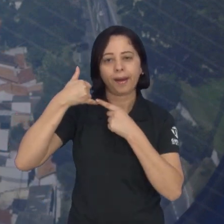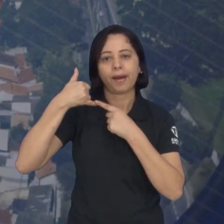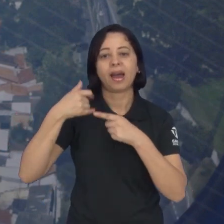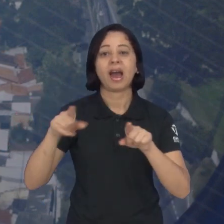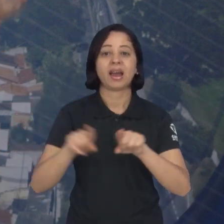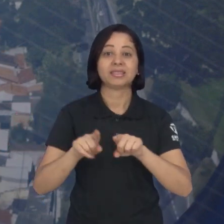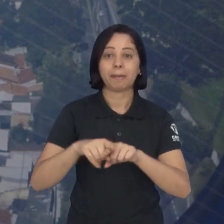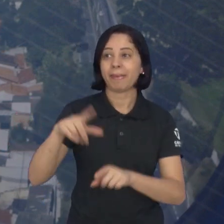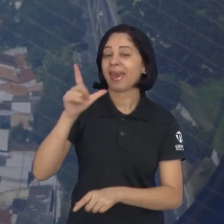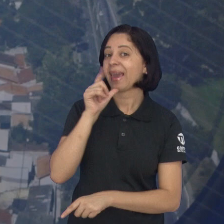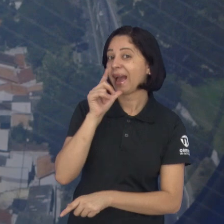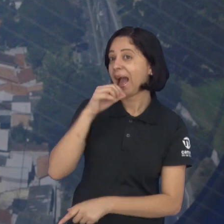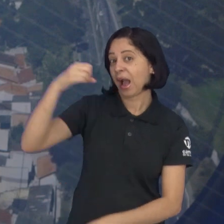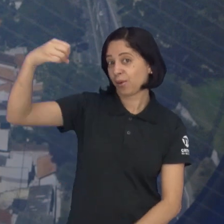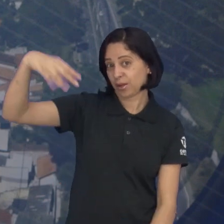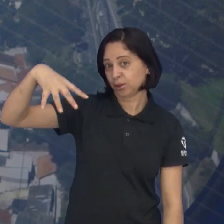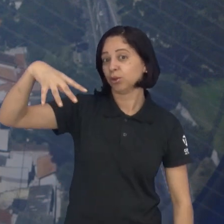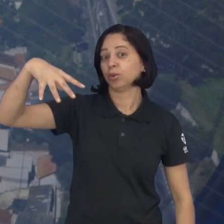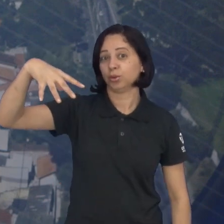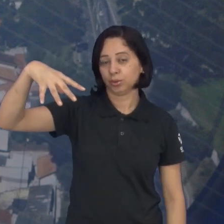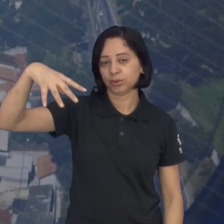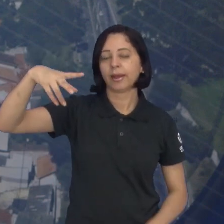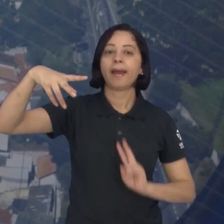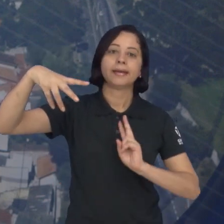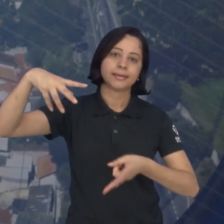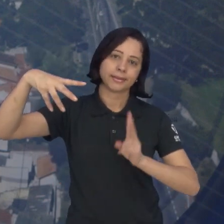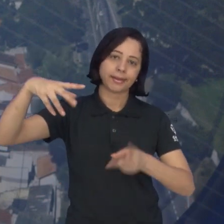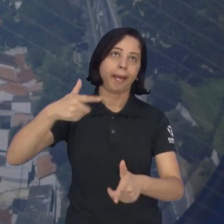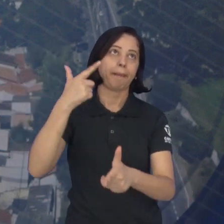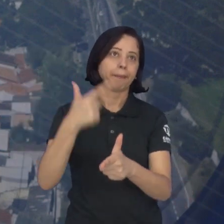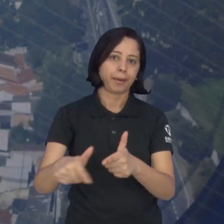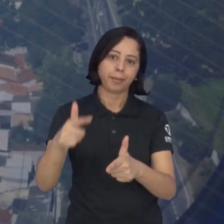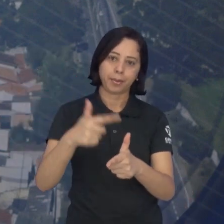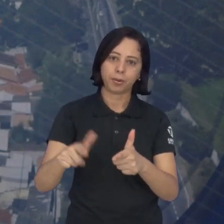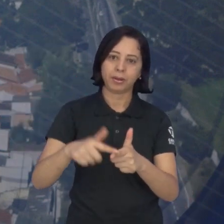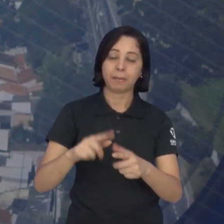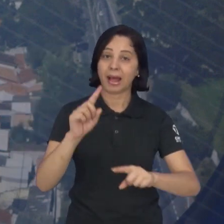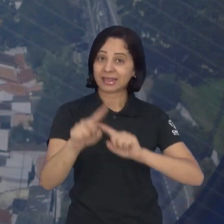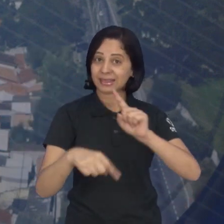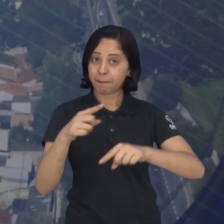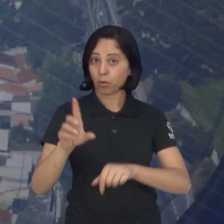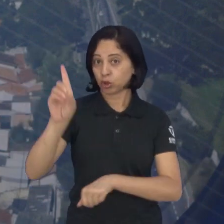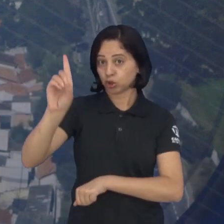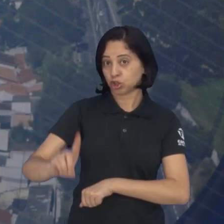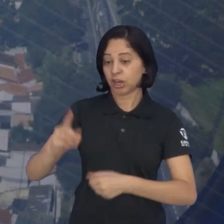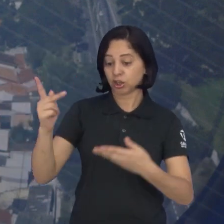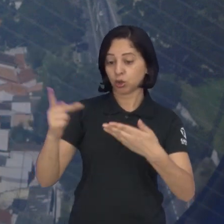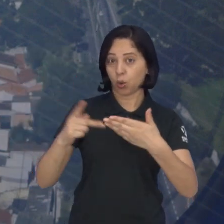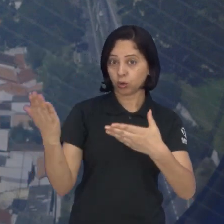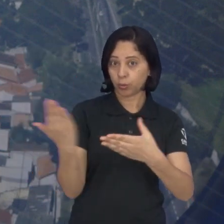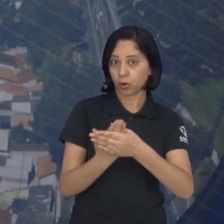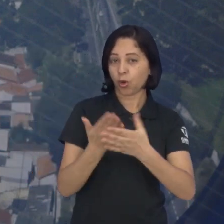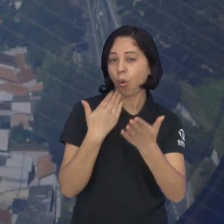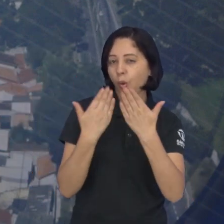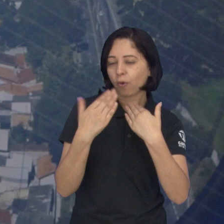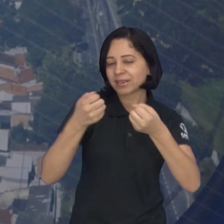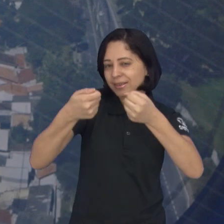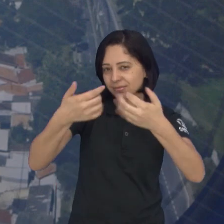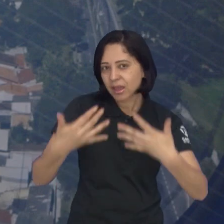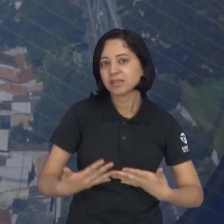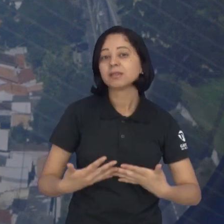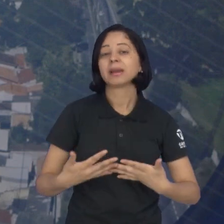com água e luz, que é uma coisa também bastante recorrente. Daqui a pouco o diretor do Procon vai conversar com a gente também sobre as